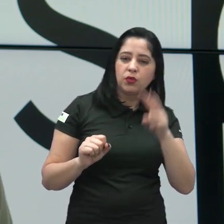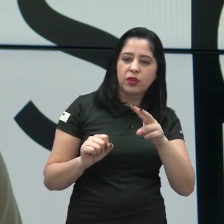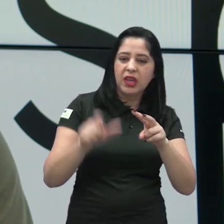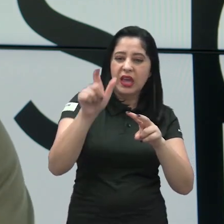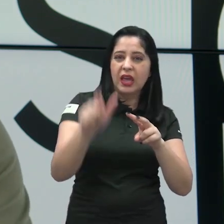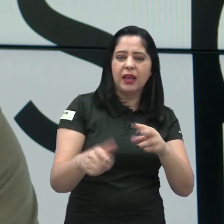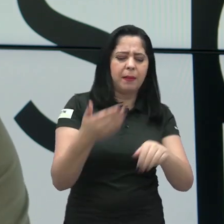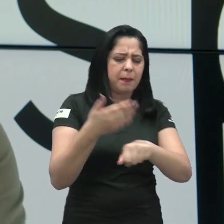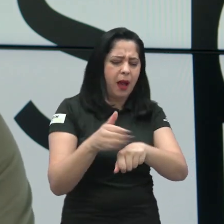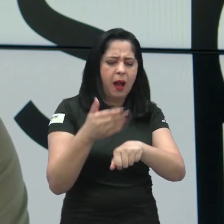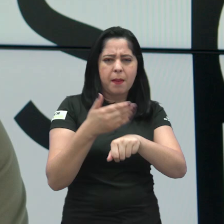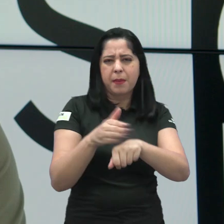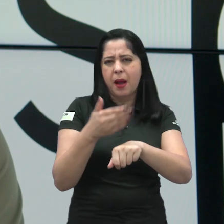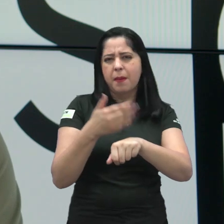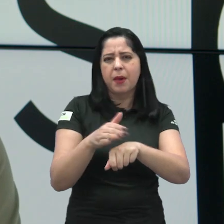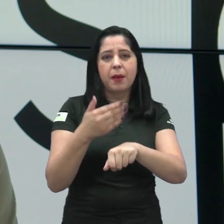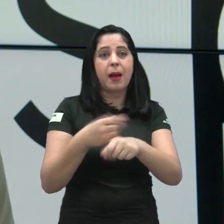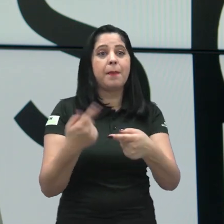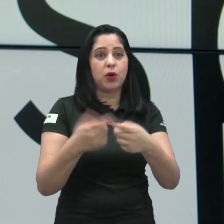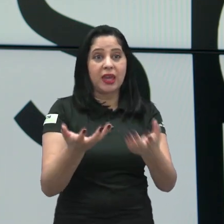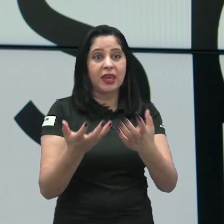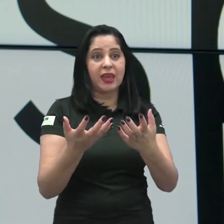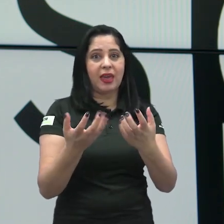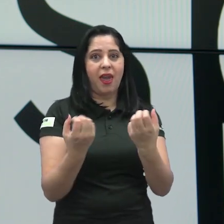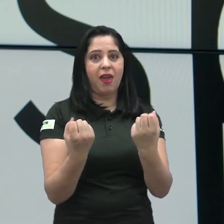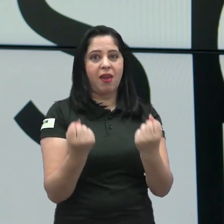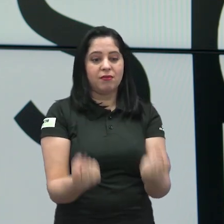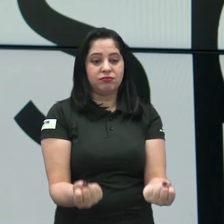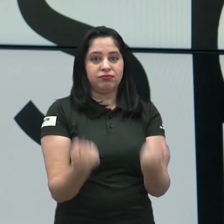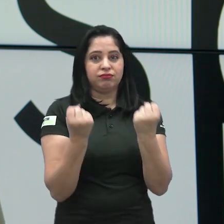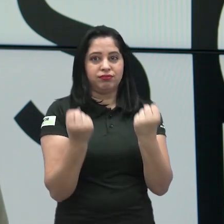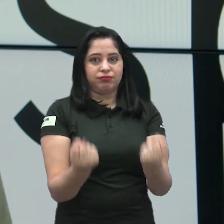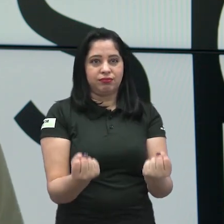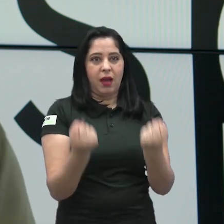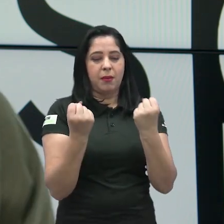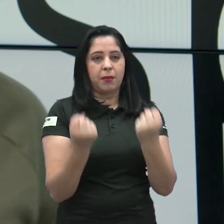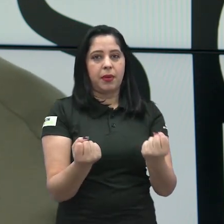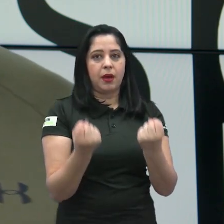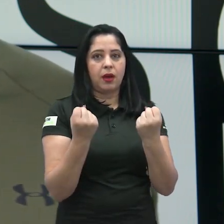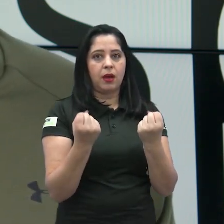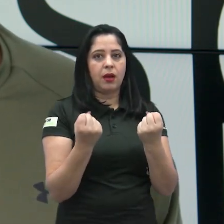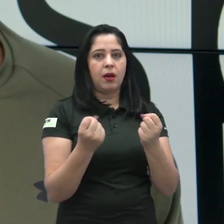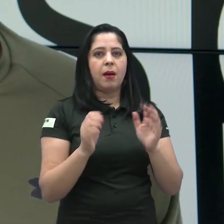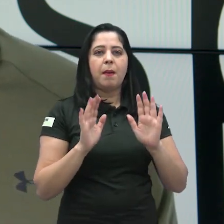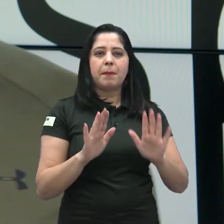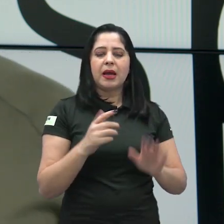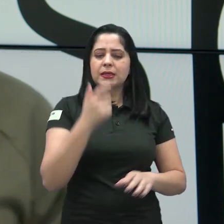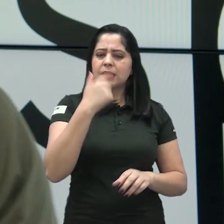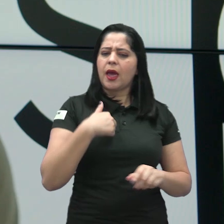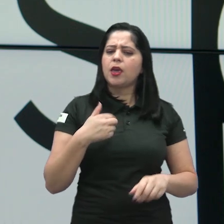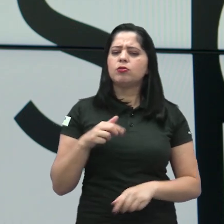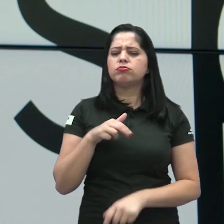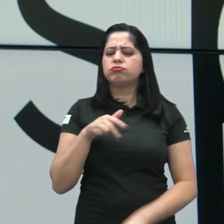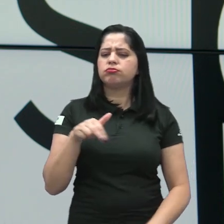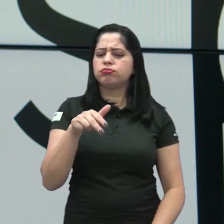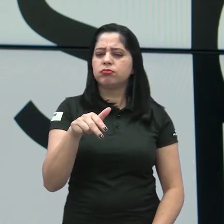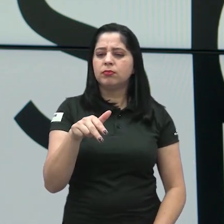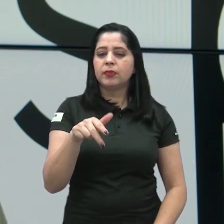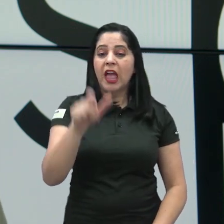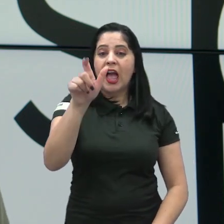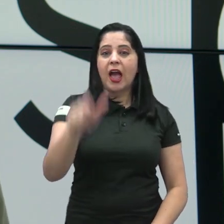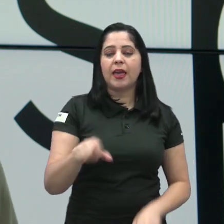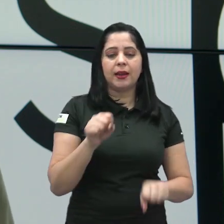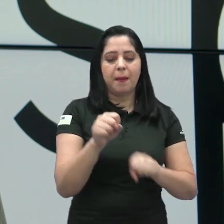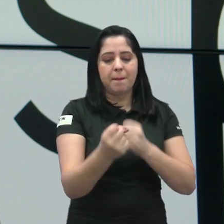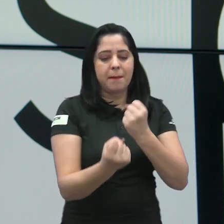academia, ele fazendo o treino voltado para a musculação e não para a parte funcional dele. E eu fui o primeiro professor a